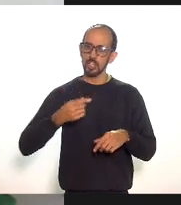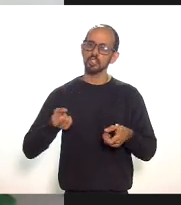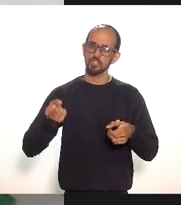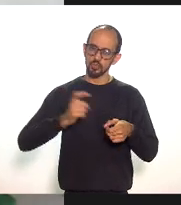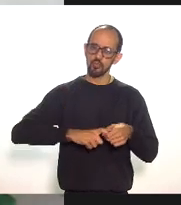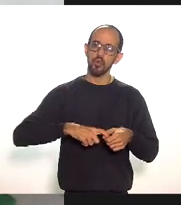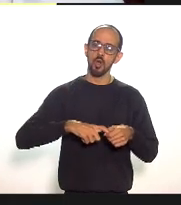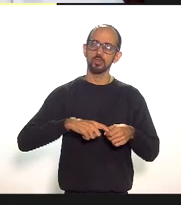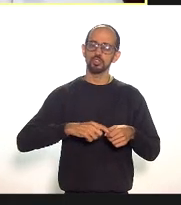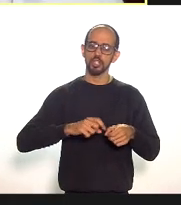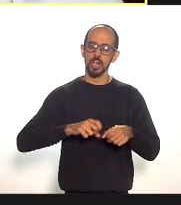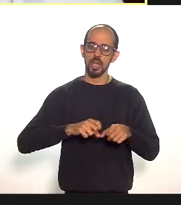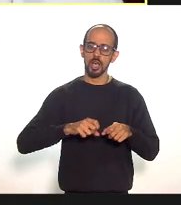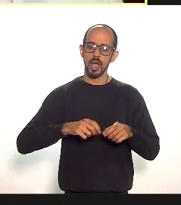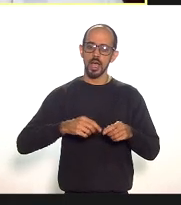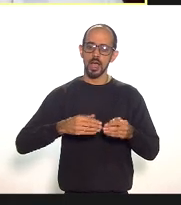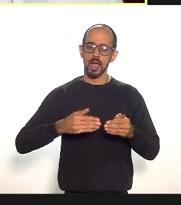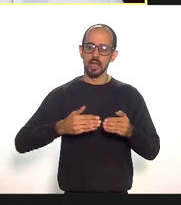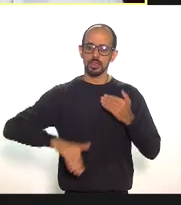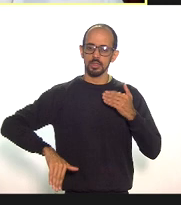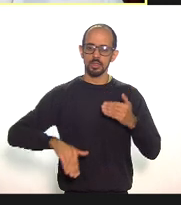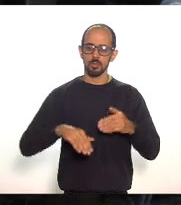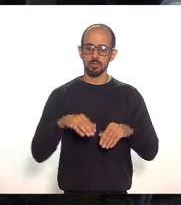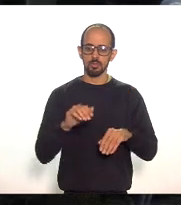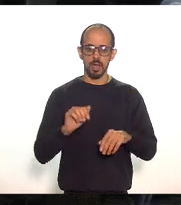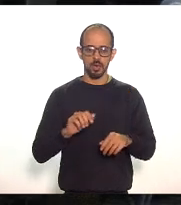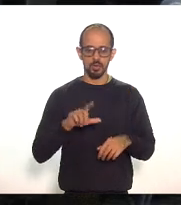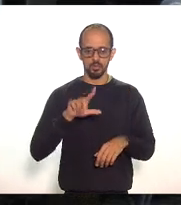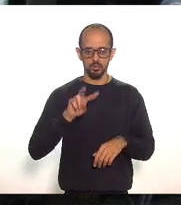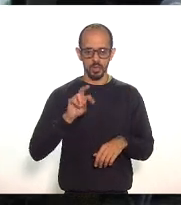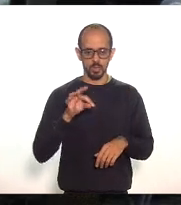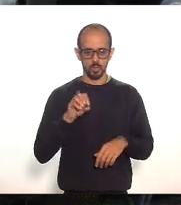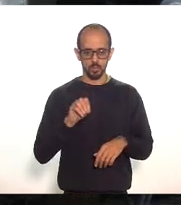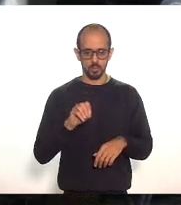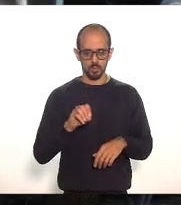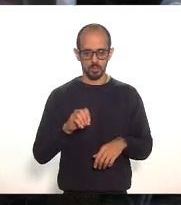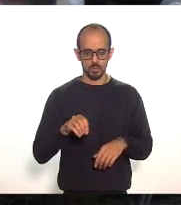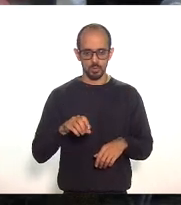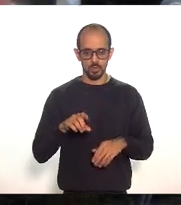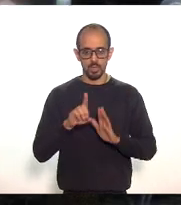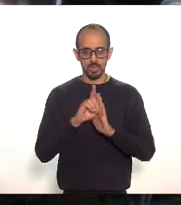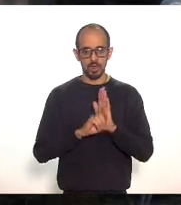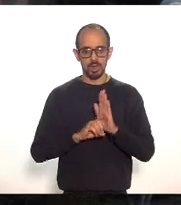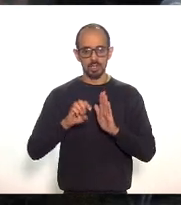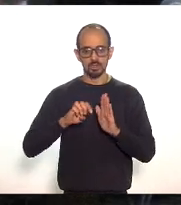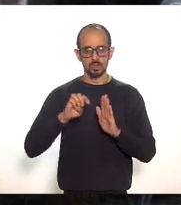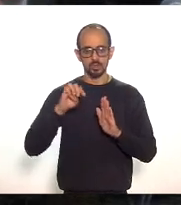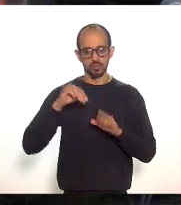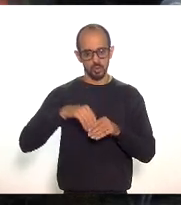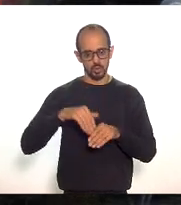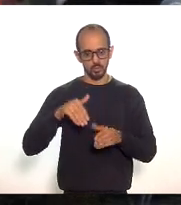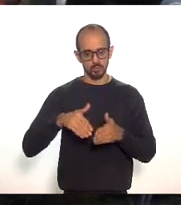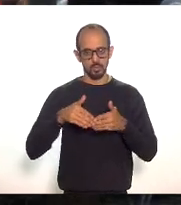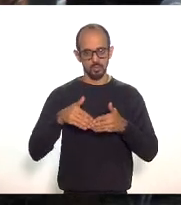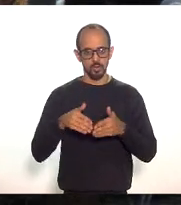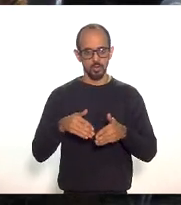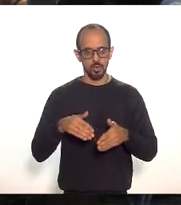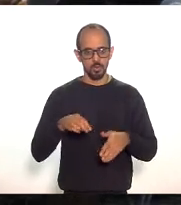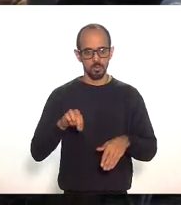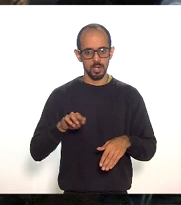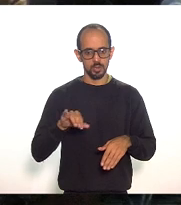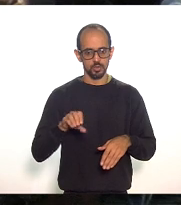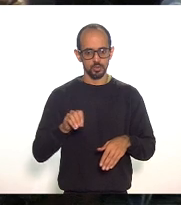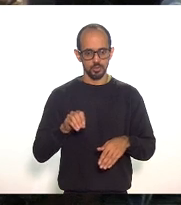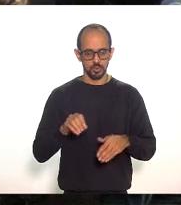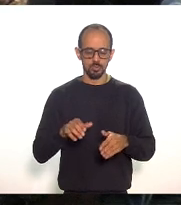presidente. Declaração de voto, presidente. Deputado Márcio, antes, porém, Márcio, é uma questão de ordem. Sim, presidente. A deputada,